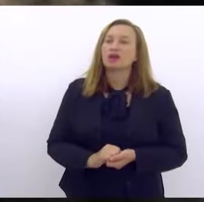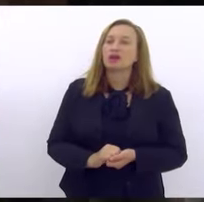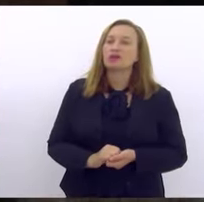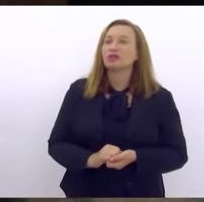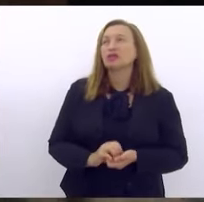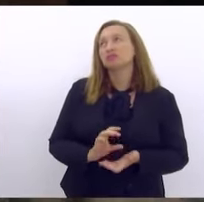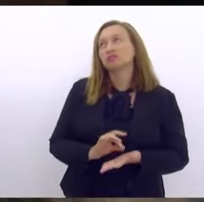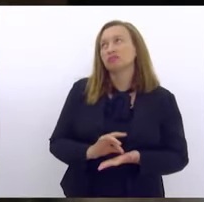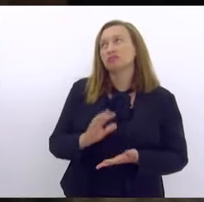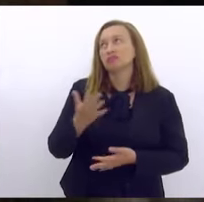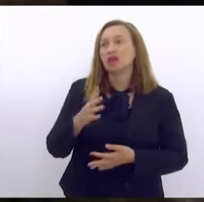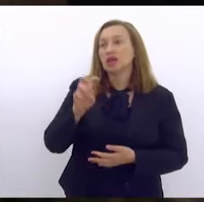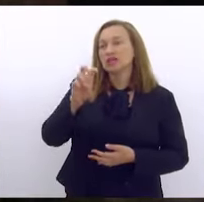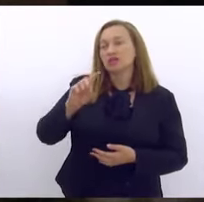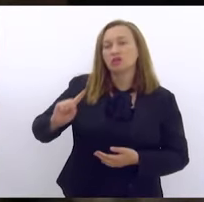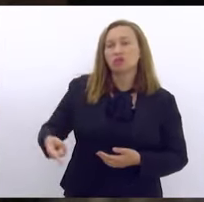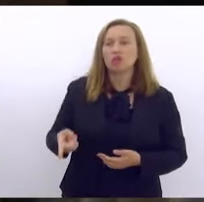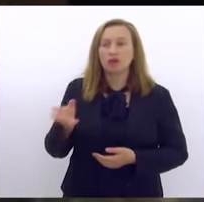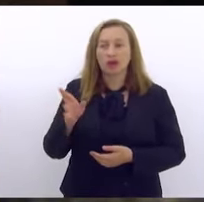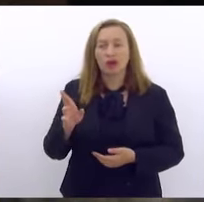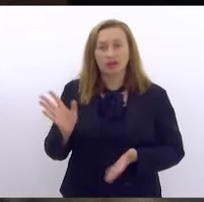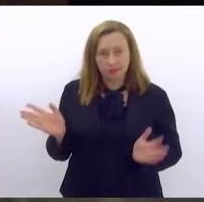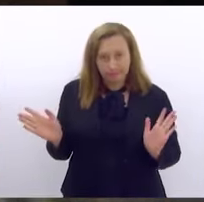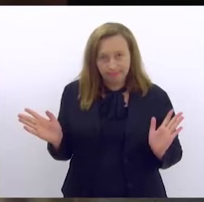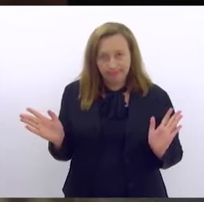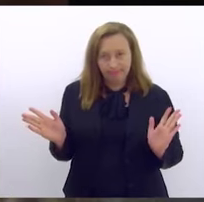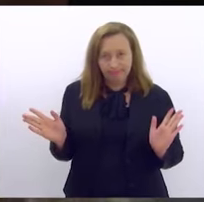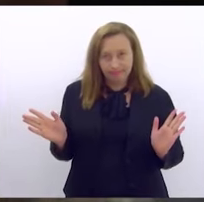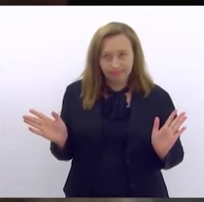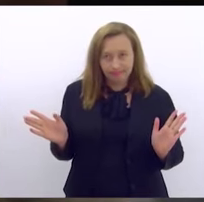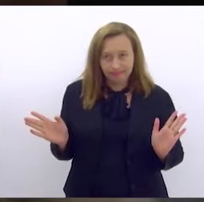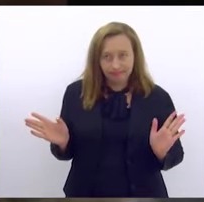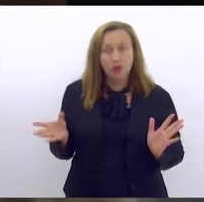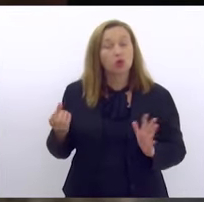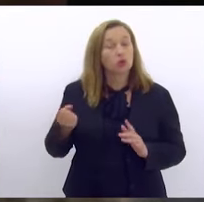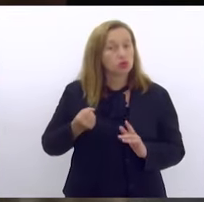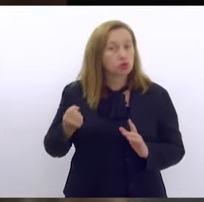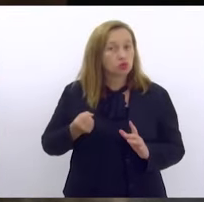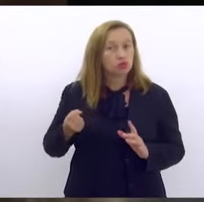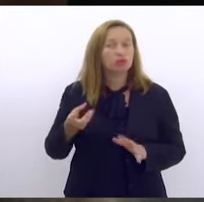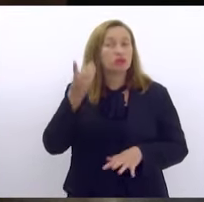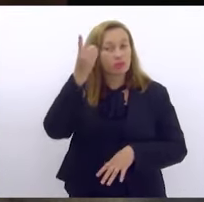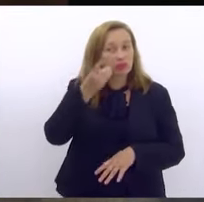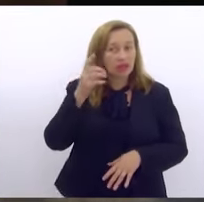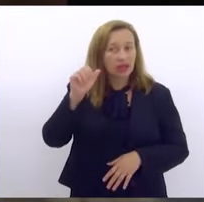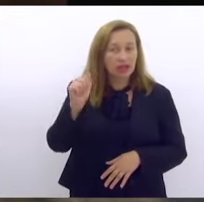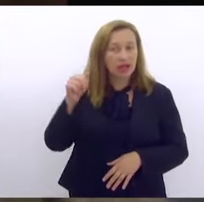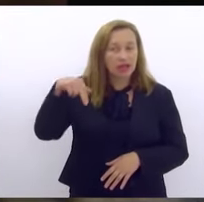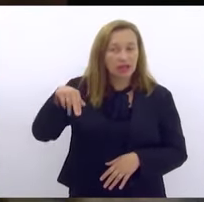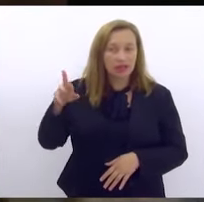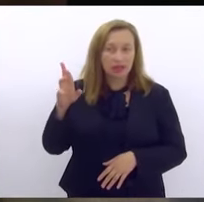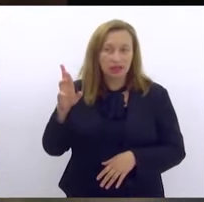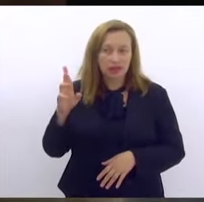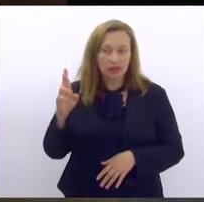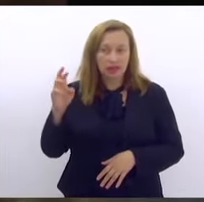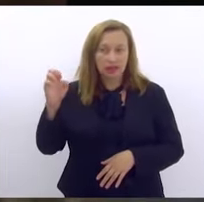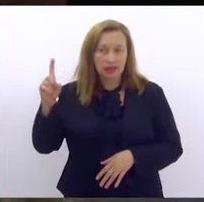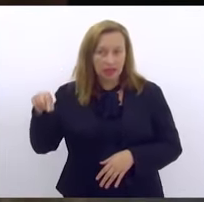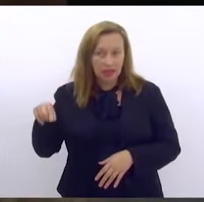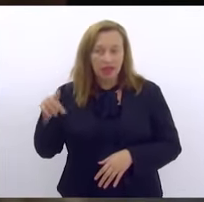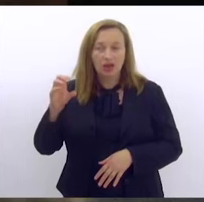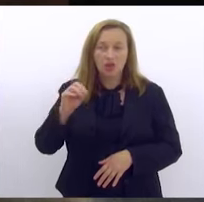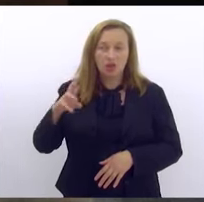praticamente uma média de R$ 5.000 per capita. Pegando os números que a deputada André Correia acabou de falar, de